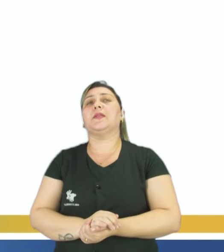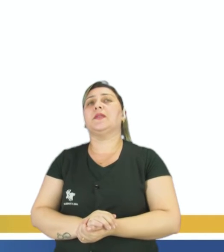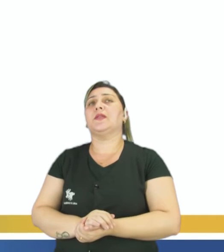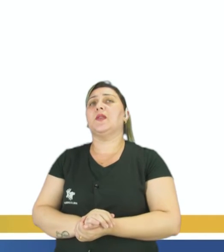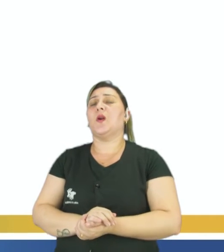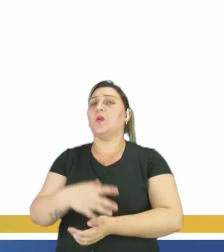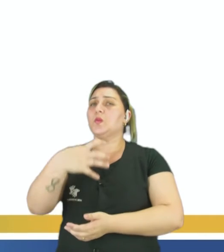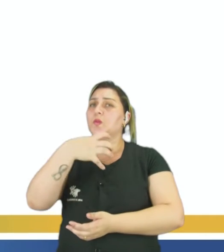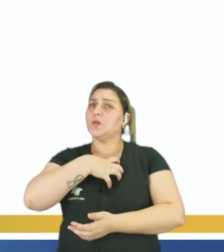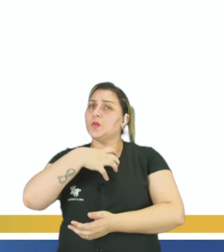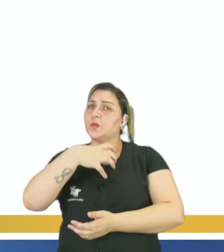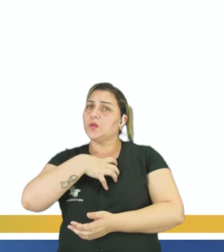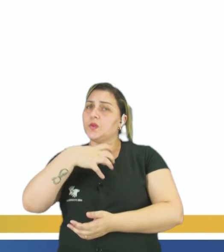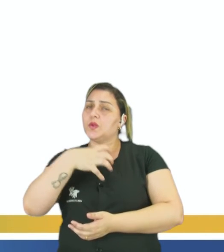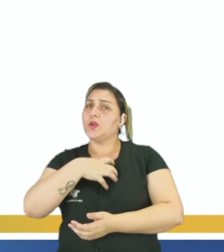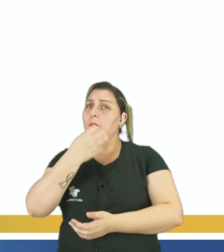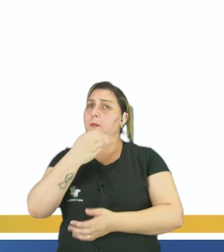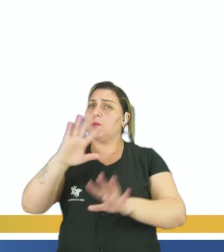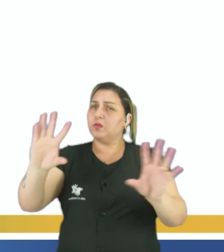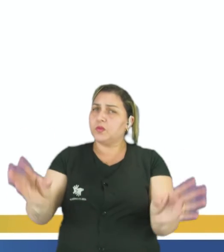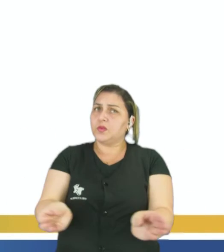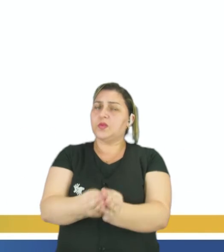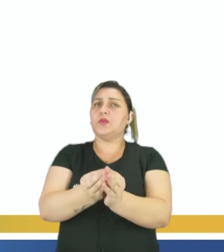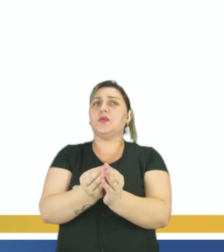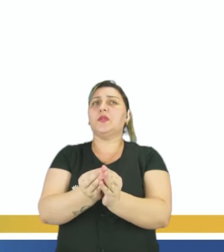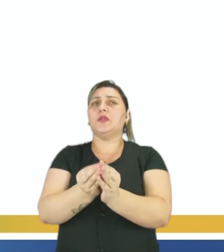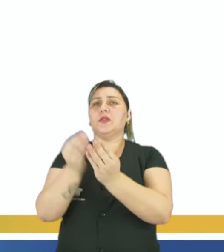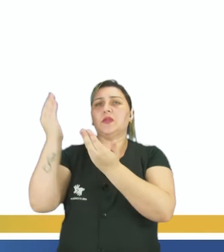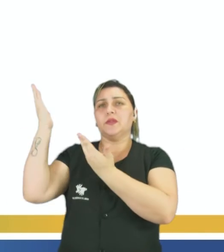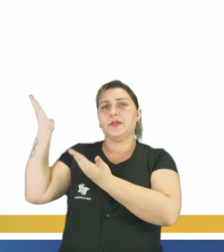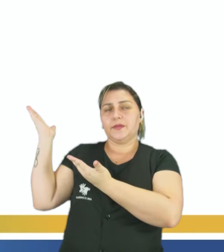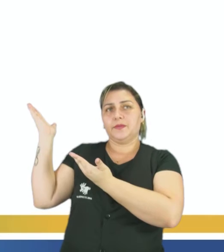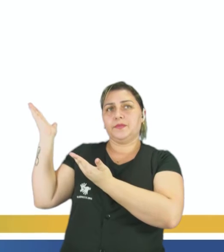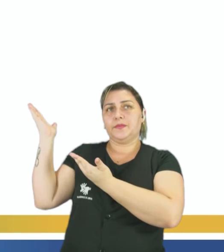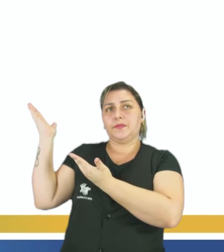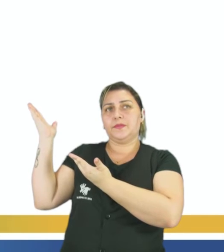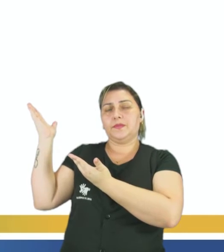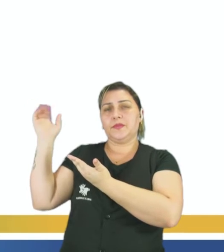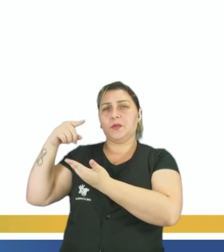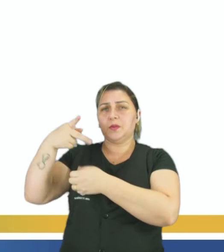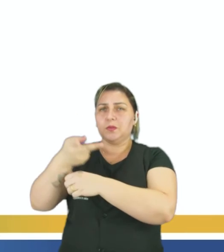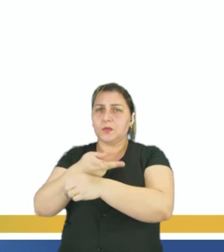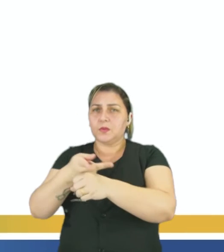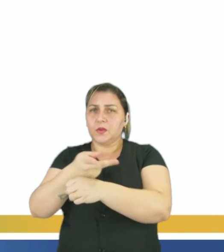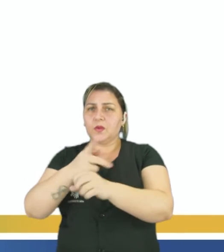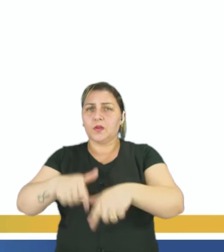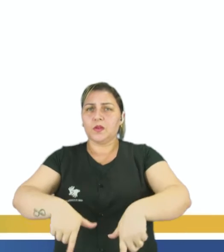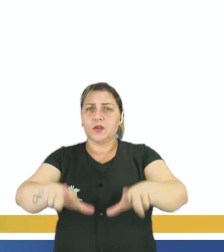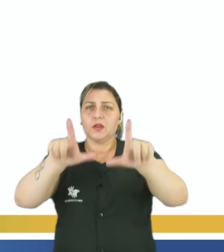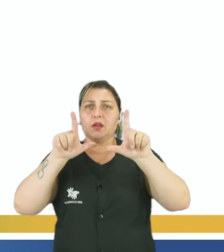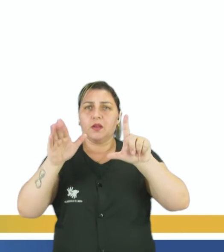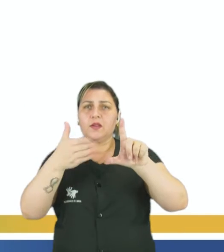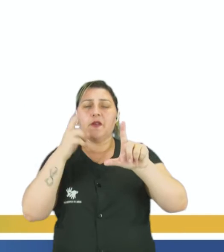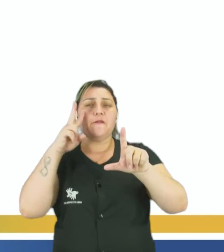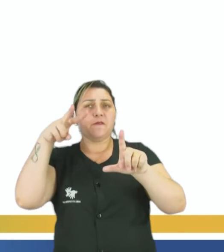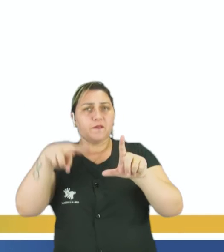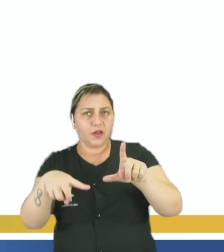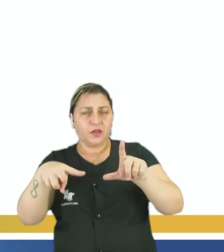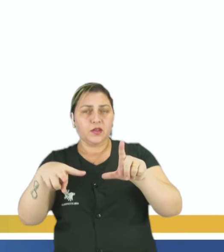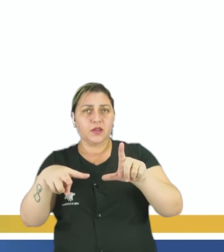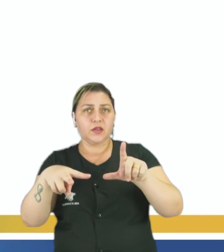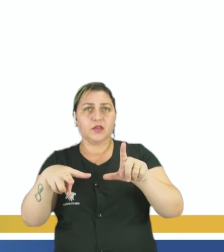a formatação de uma boa resenha segue esse padrão. Depois vocês busquem na plataforma, revejam